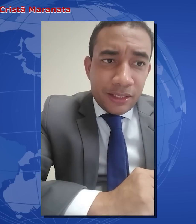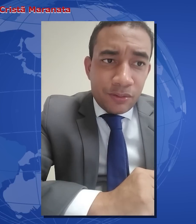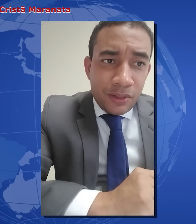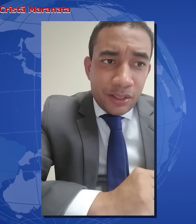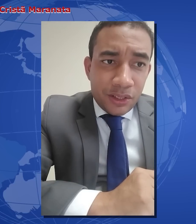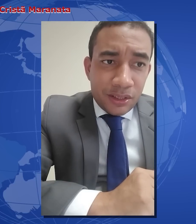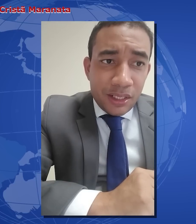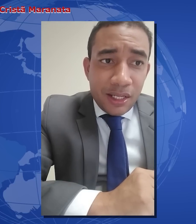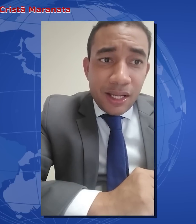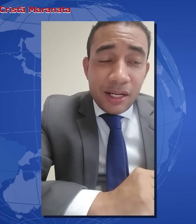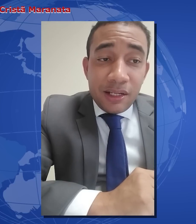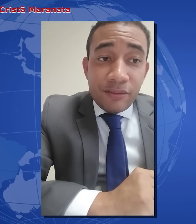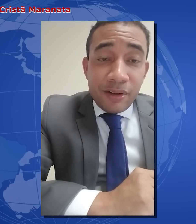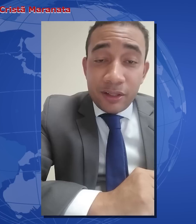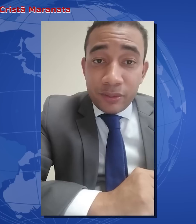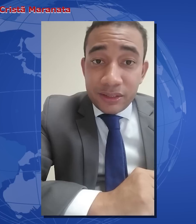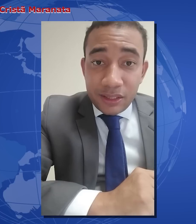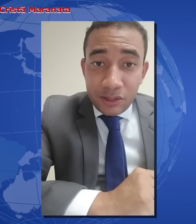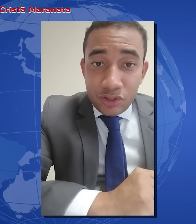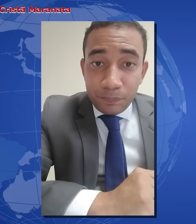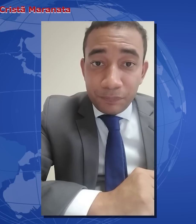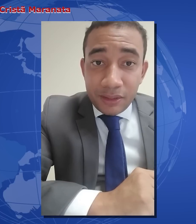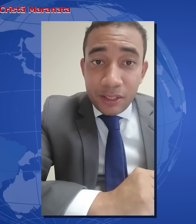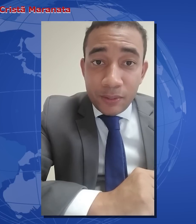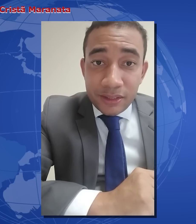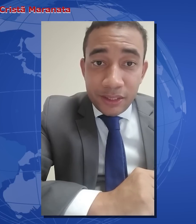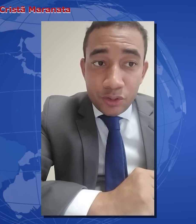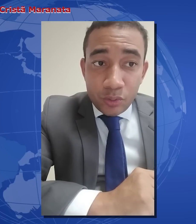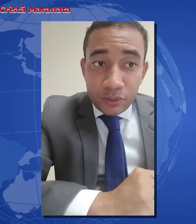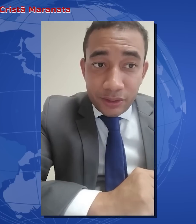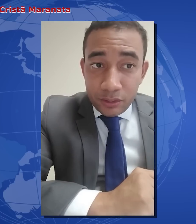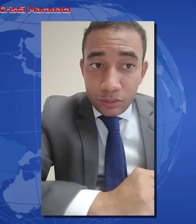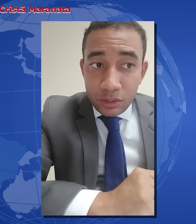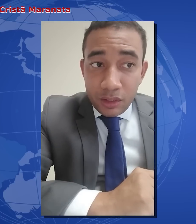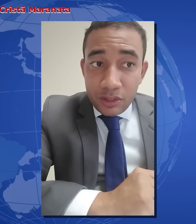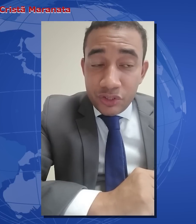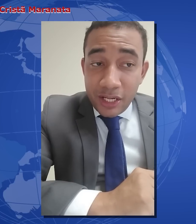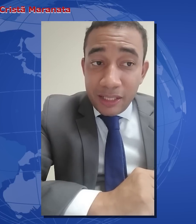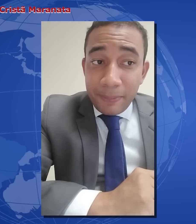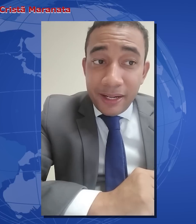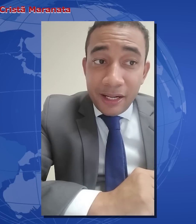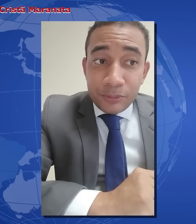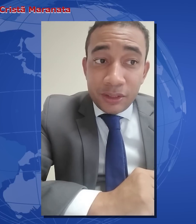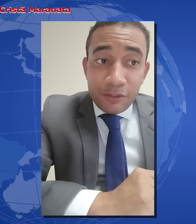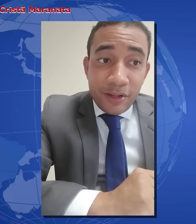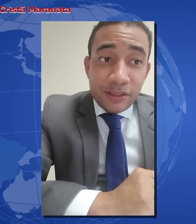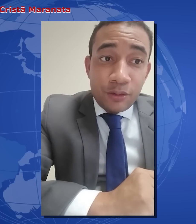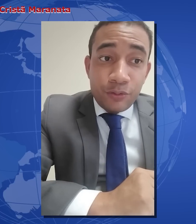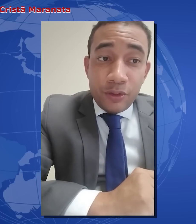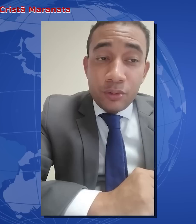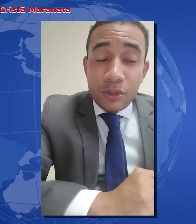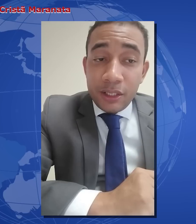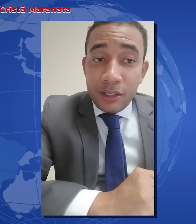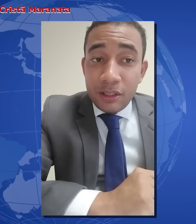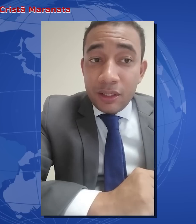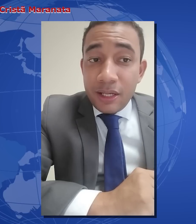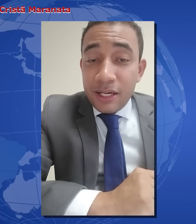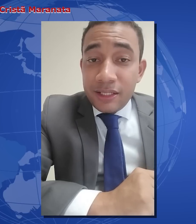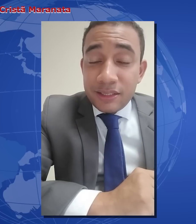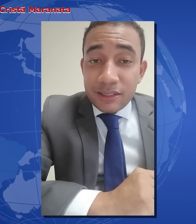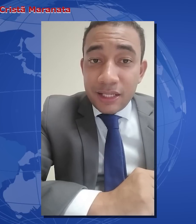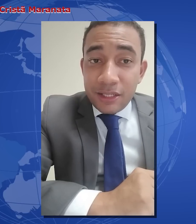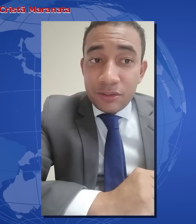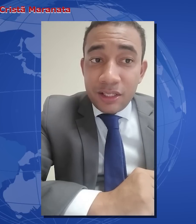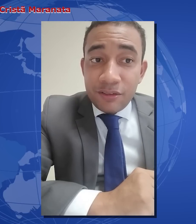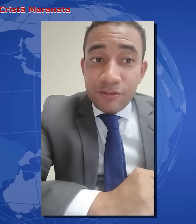parábola das 10 virgens era levar o azeite, ter o azeite consigo. Já na parábola da festa do filho do rei,